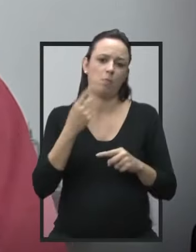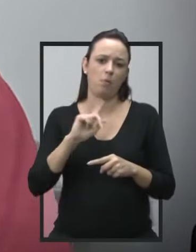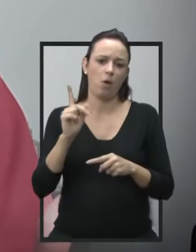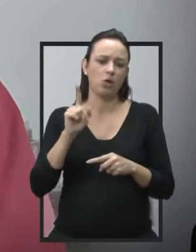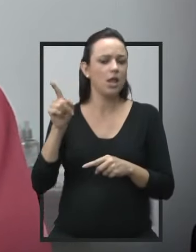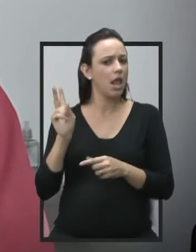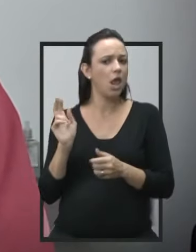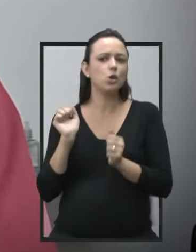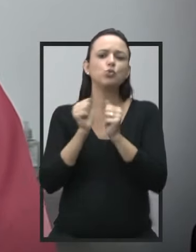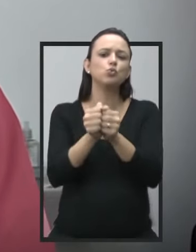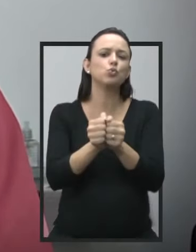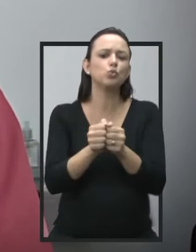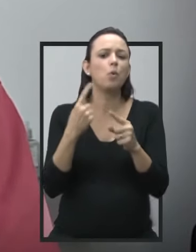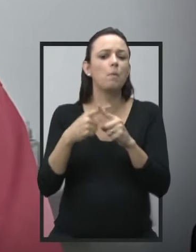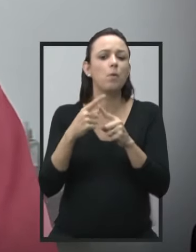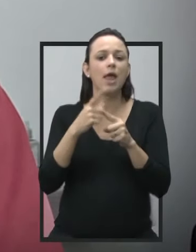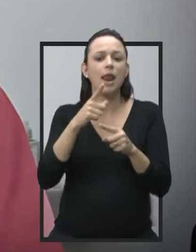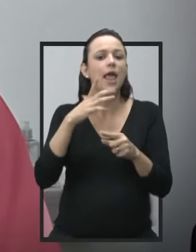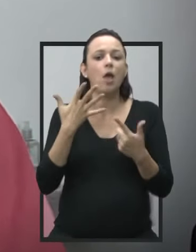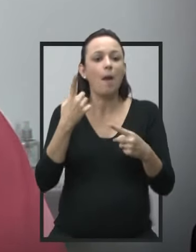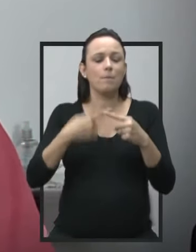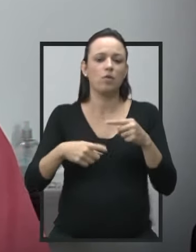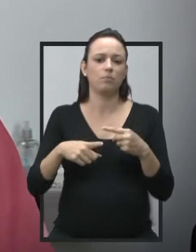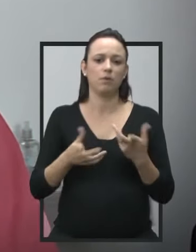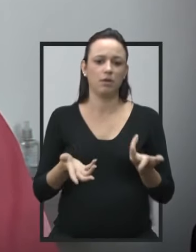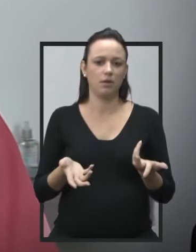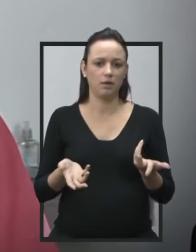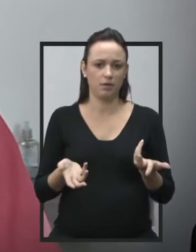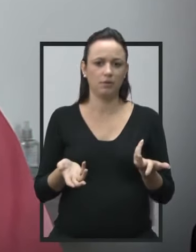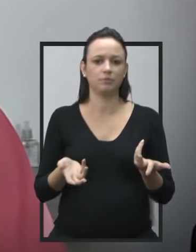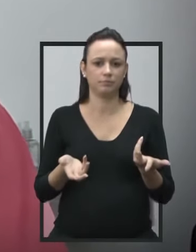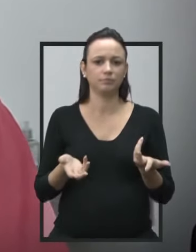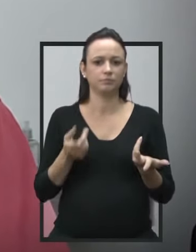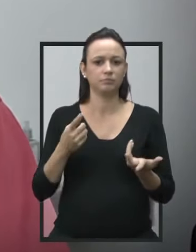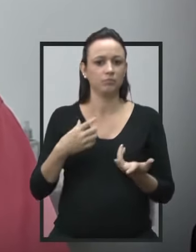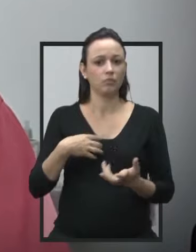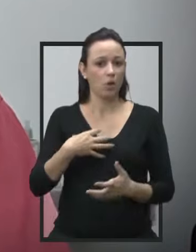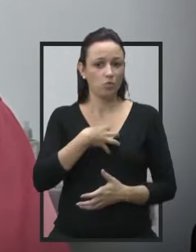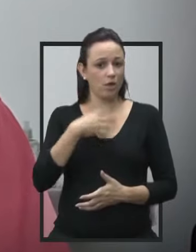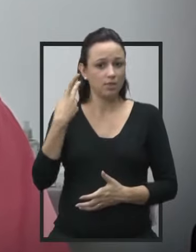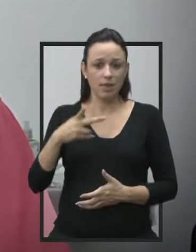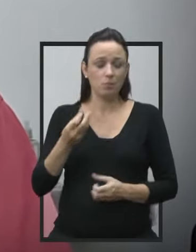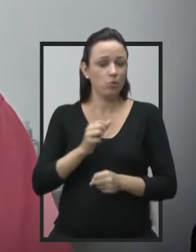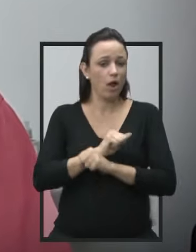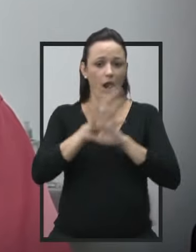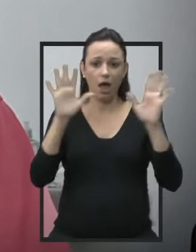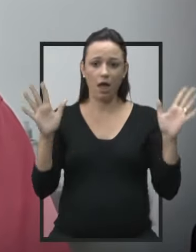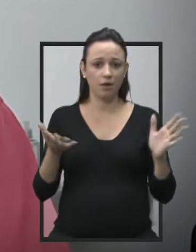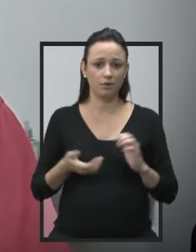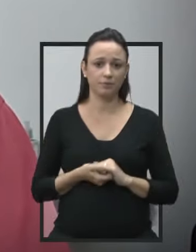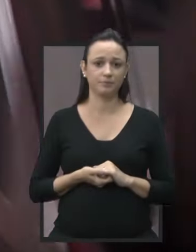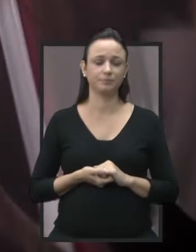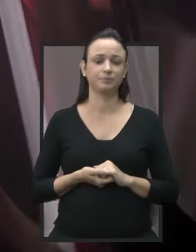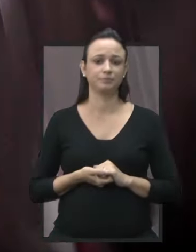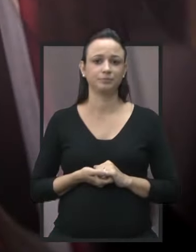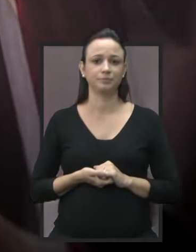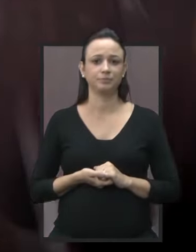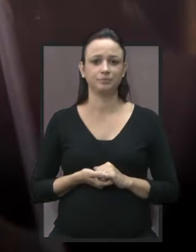podia, e ele estava presente para não deixar proibir a greve. E isso é uma posição muito clara dele, muito clara.